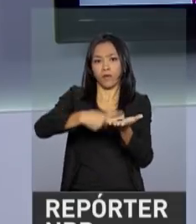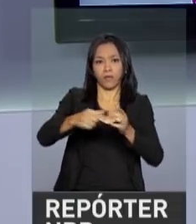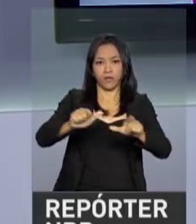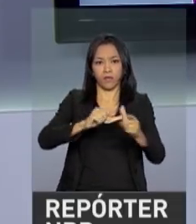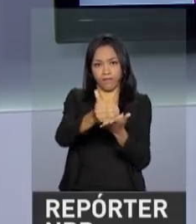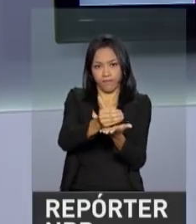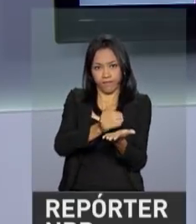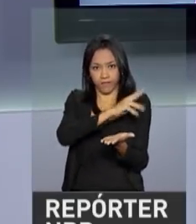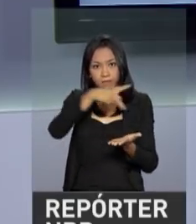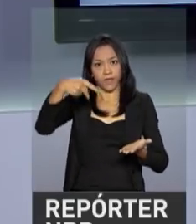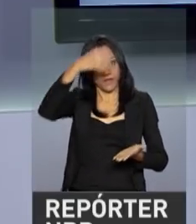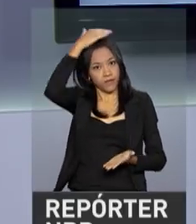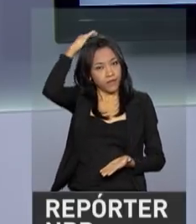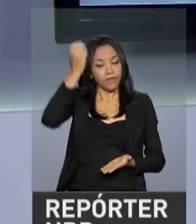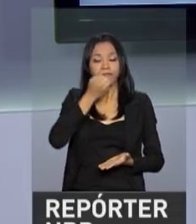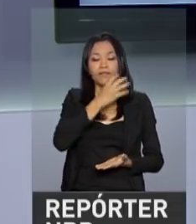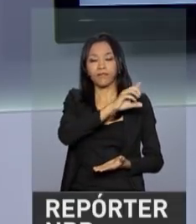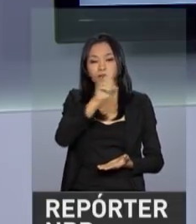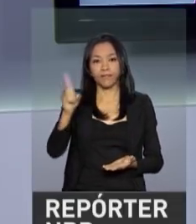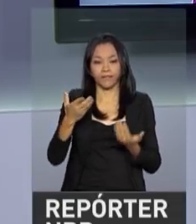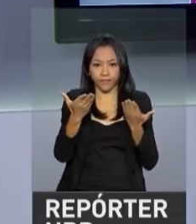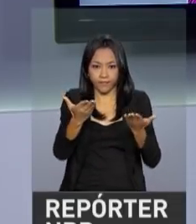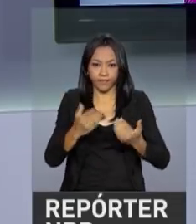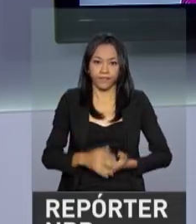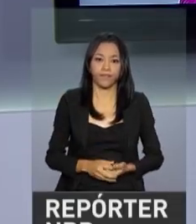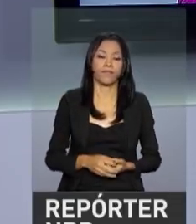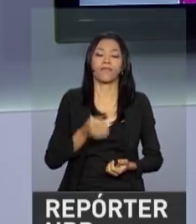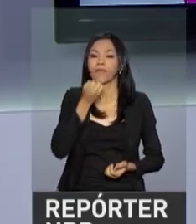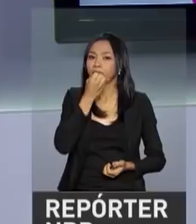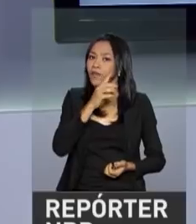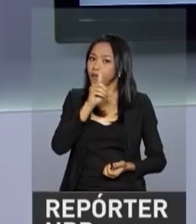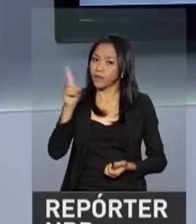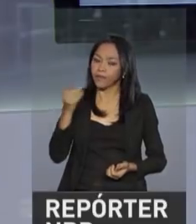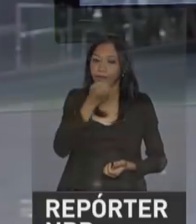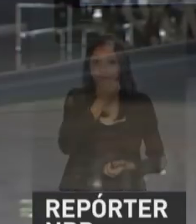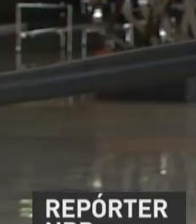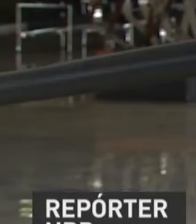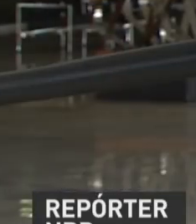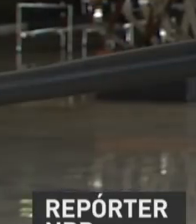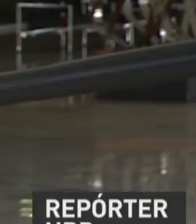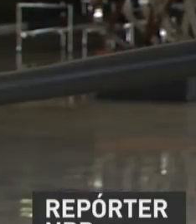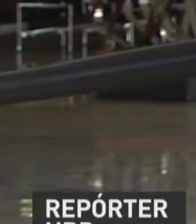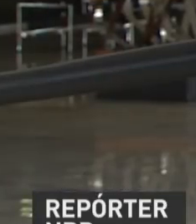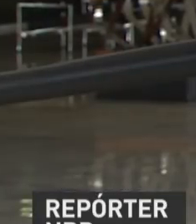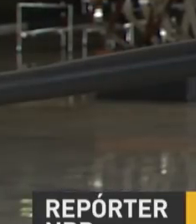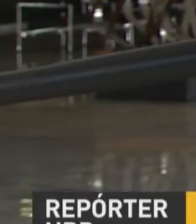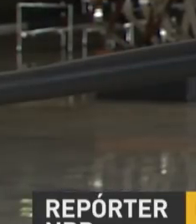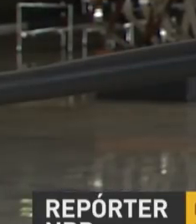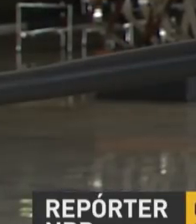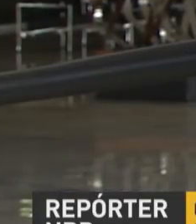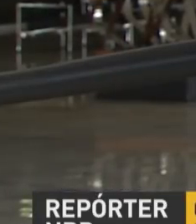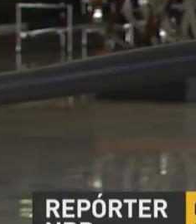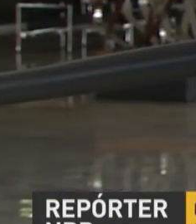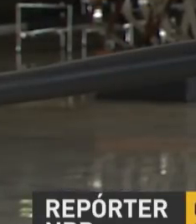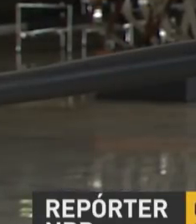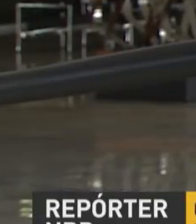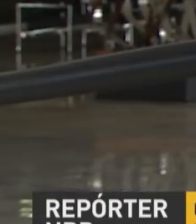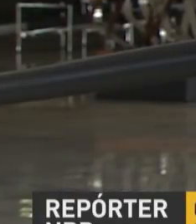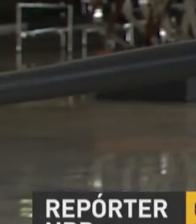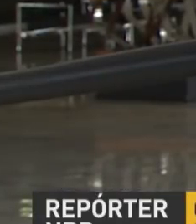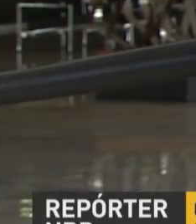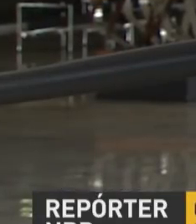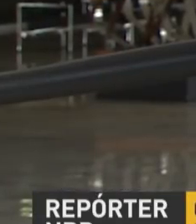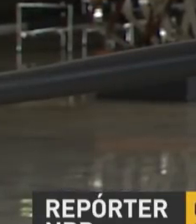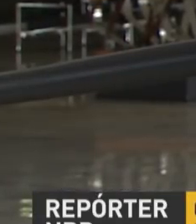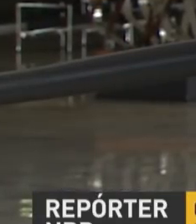michel temer bom dia gabriela bom dia carol um bom dia a todos olha hoje o presidente michel temer se reúne no